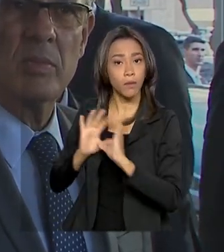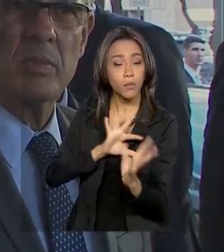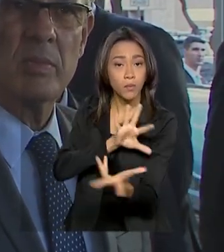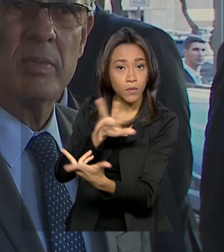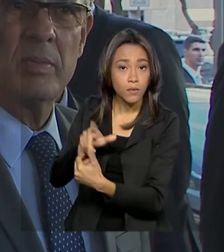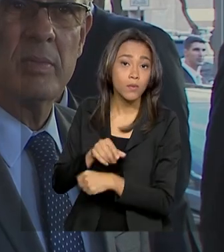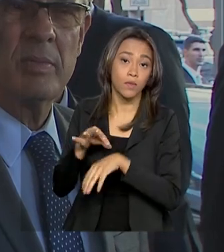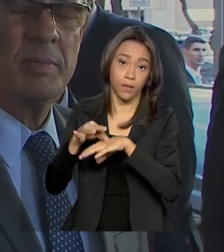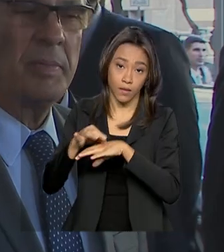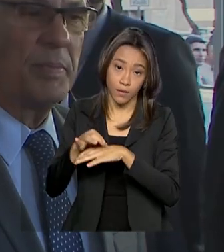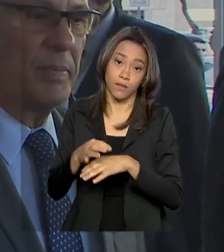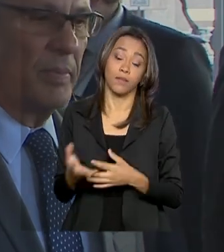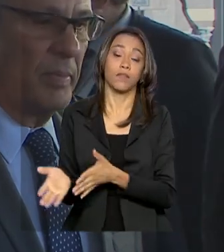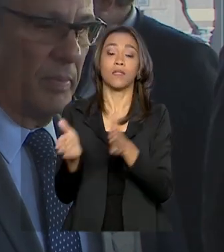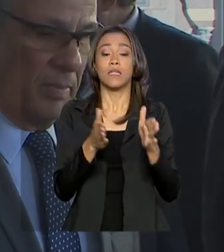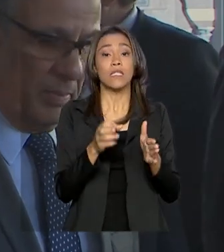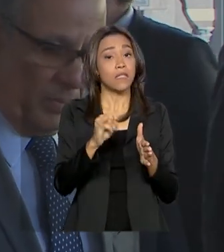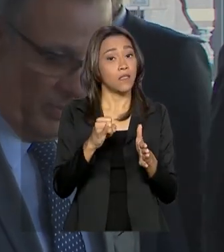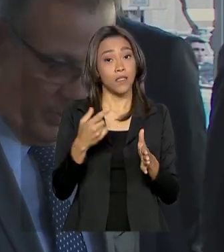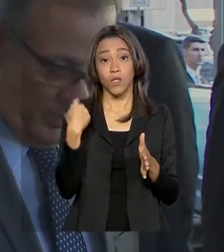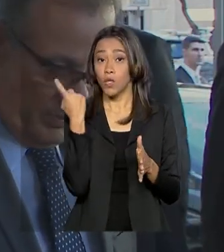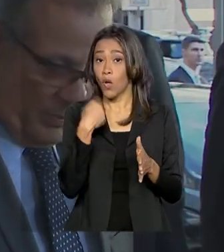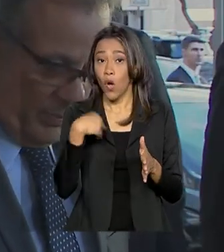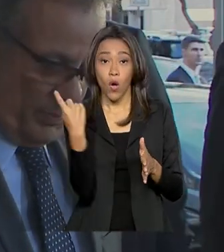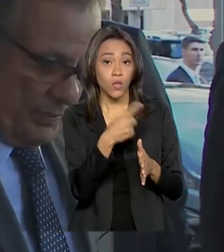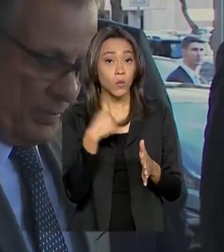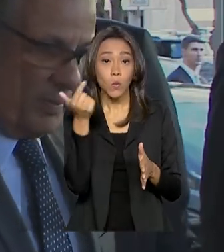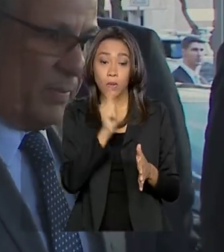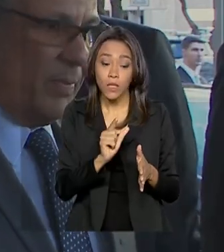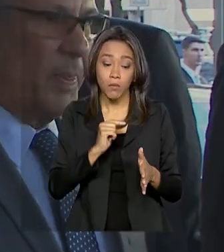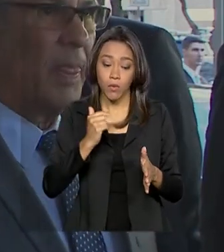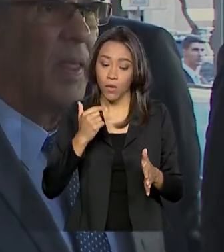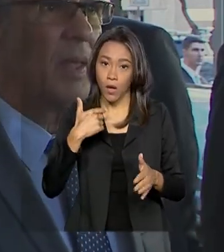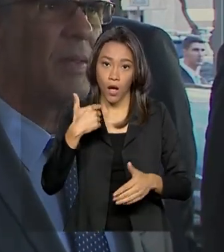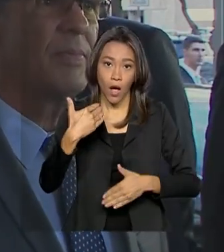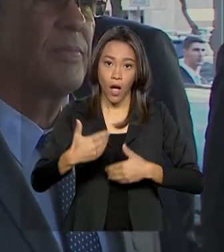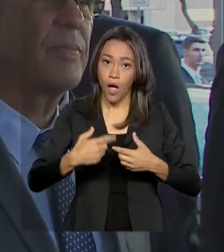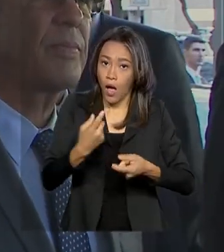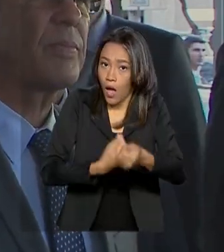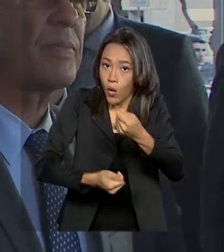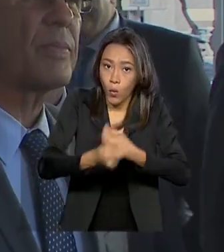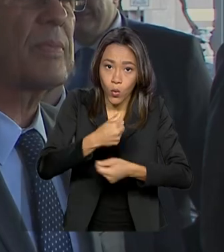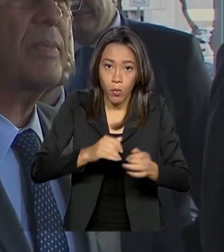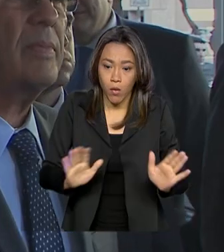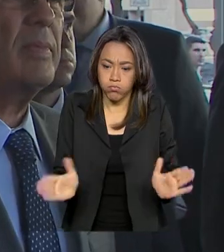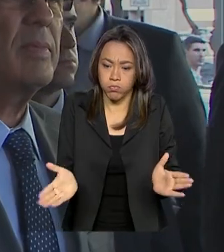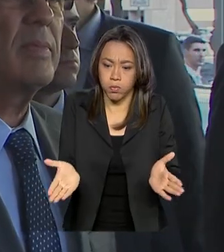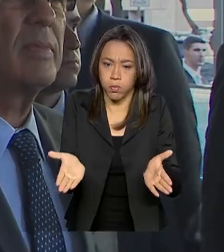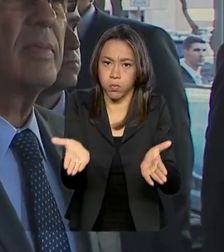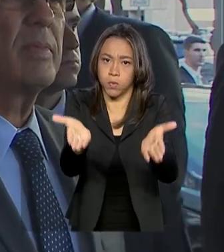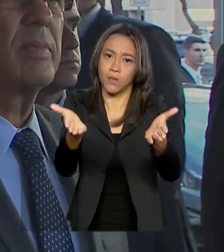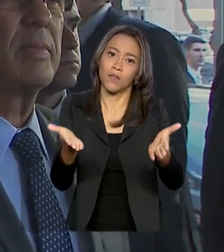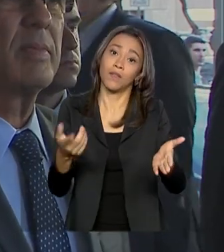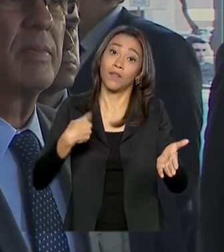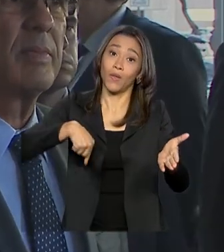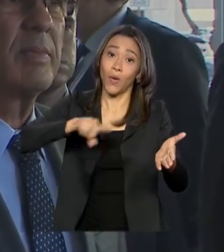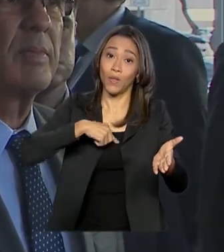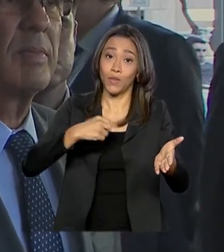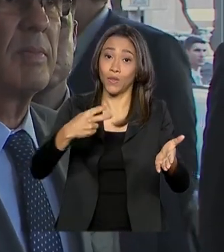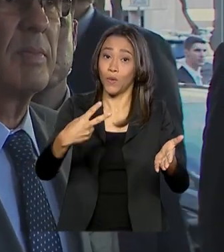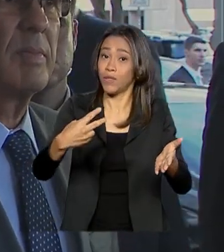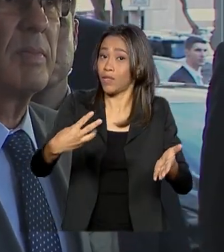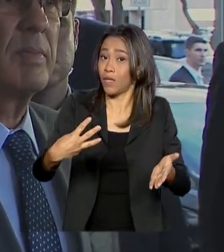Se nós não botarmos a economia para rodar, nós voltamos há dois, três anos